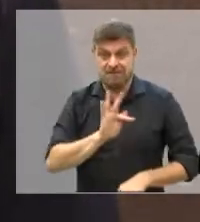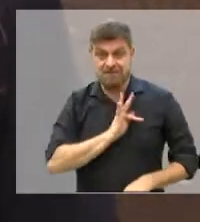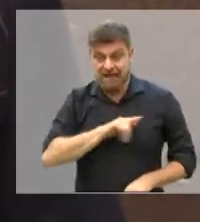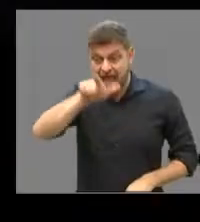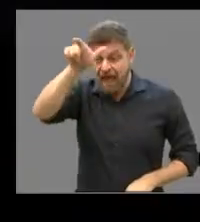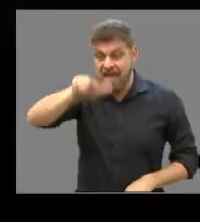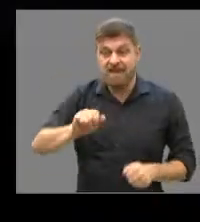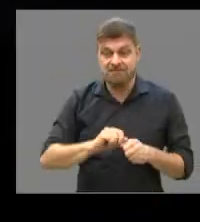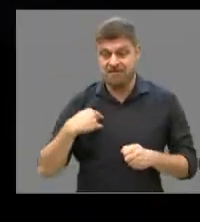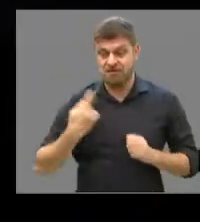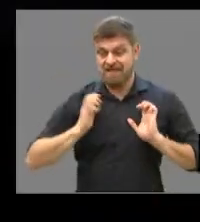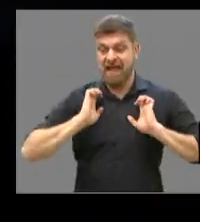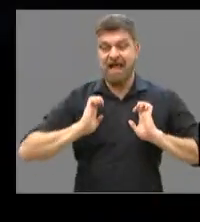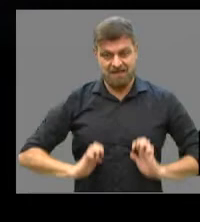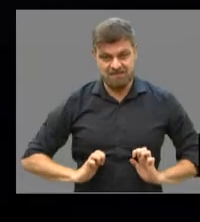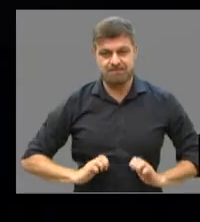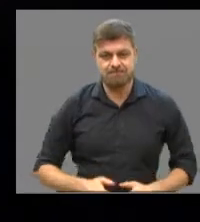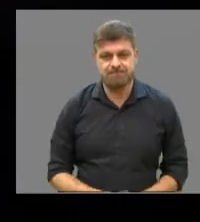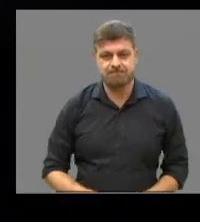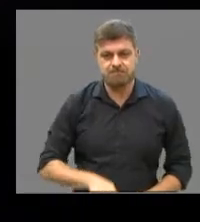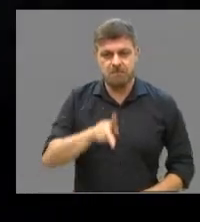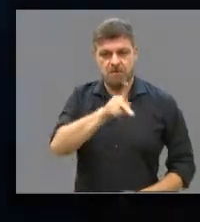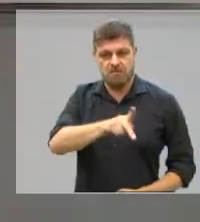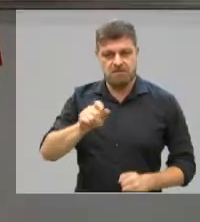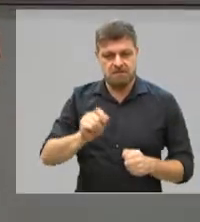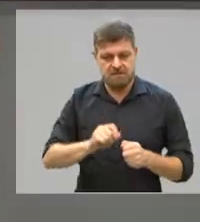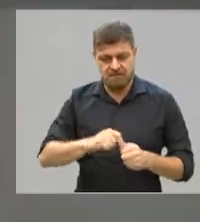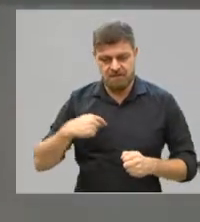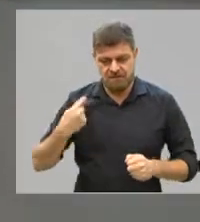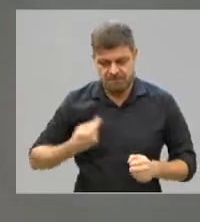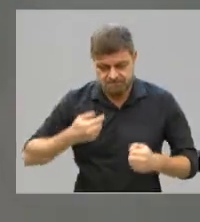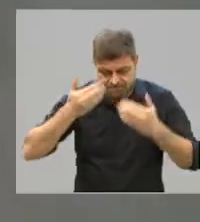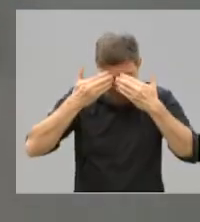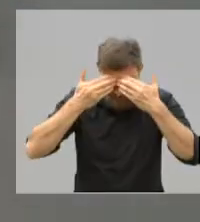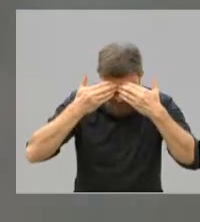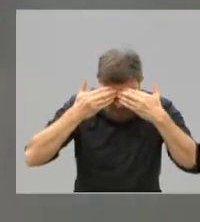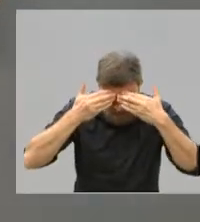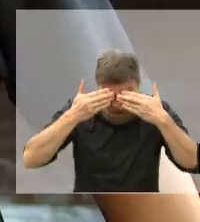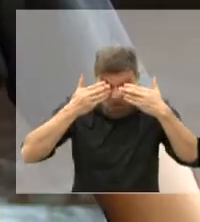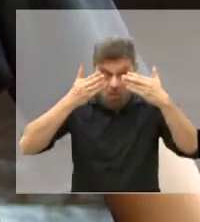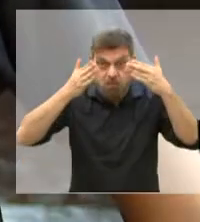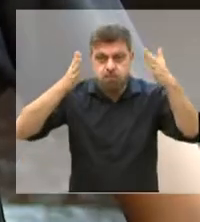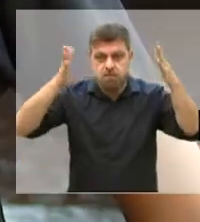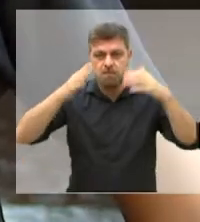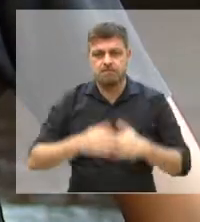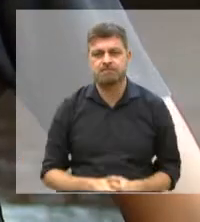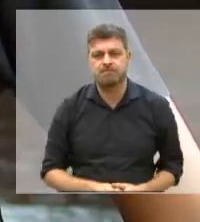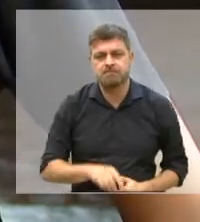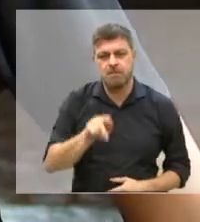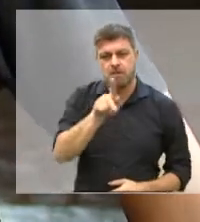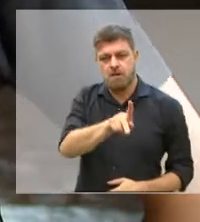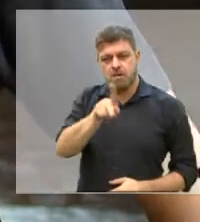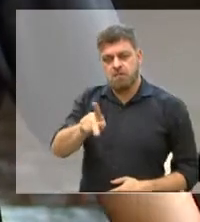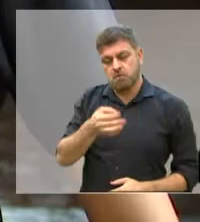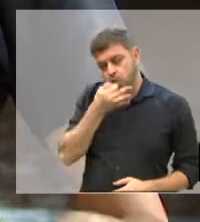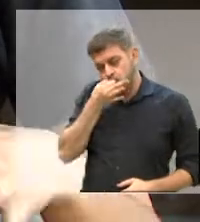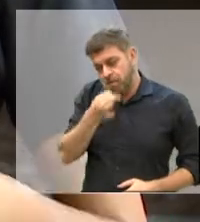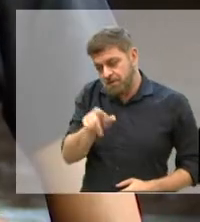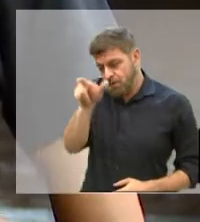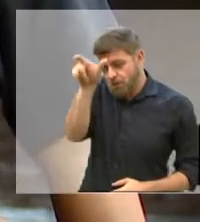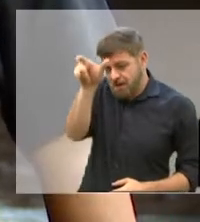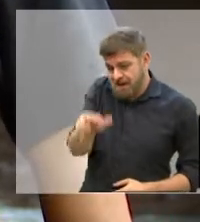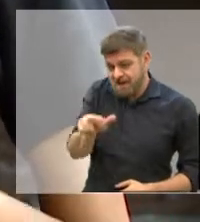de caráter. São eles que abrem a porta do mundo do conhecimento. O professor, para mim, ele é como se fosse